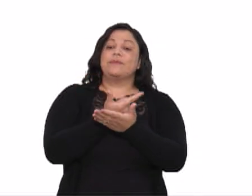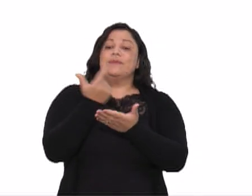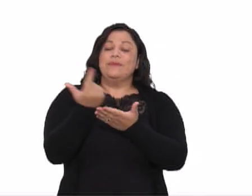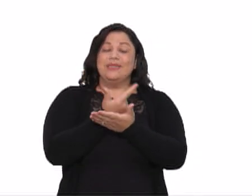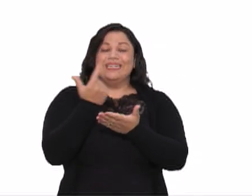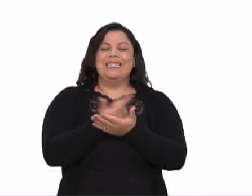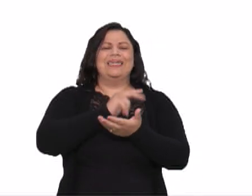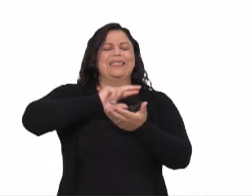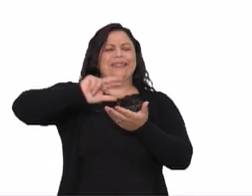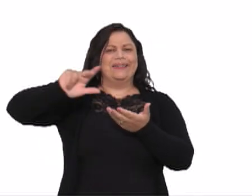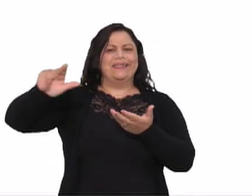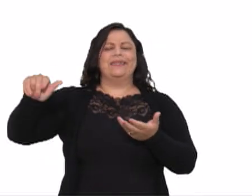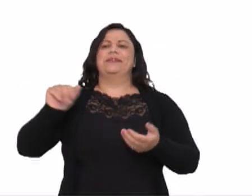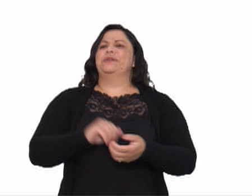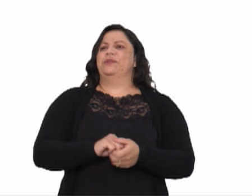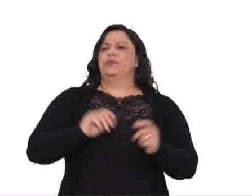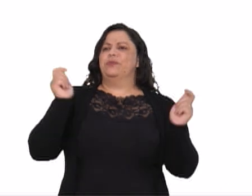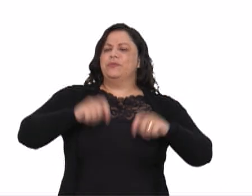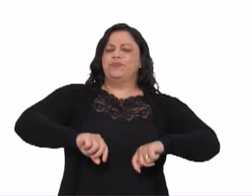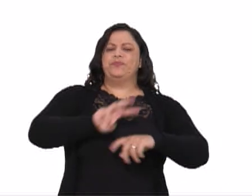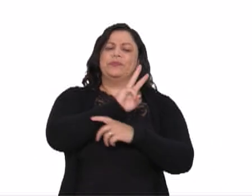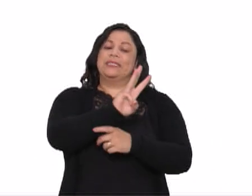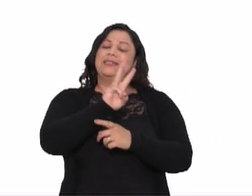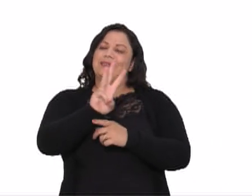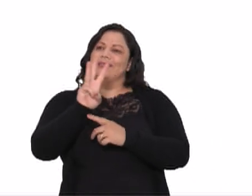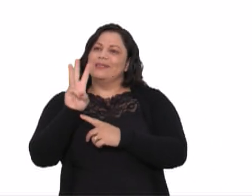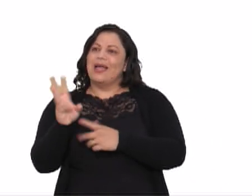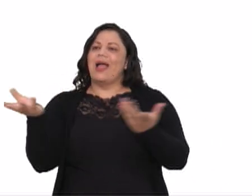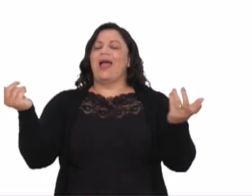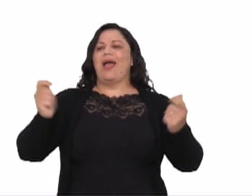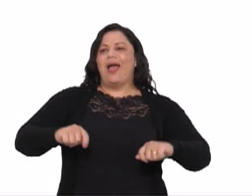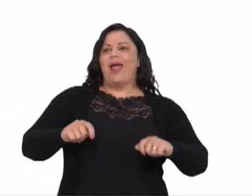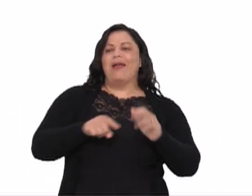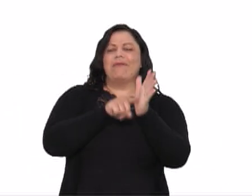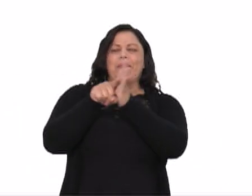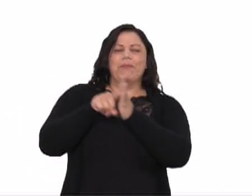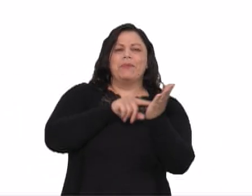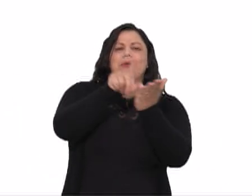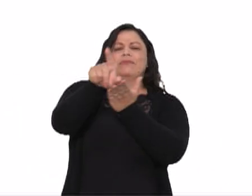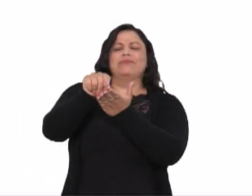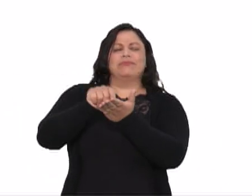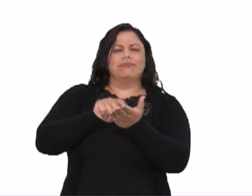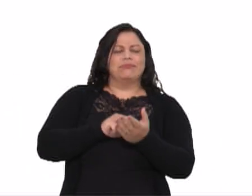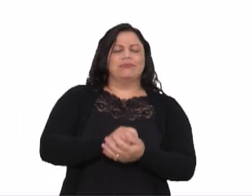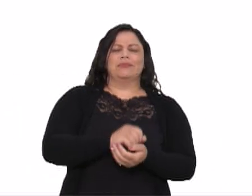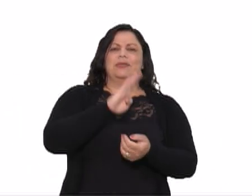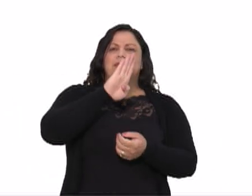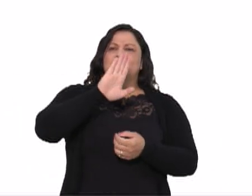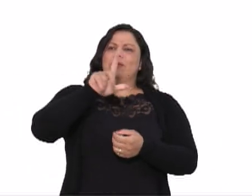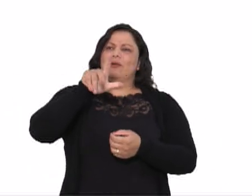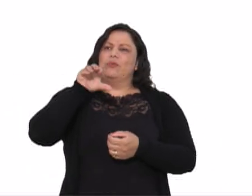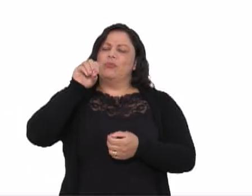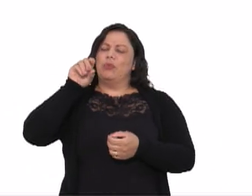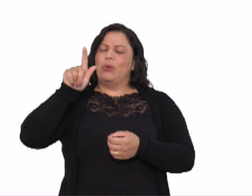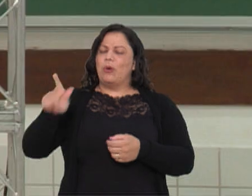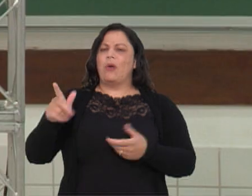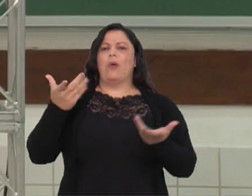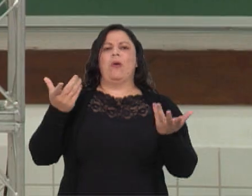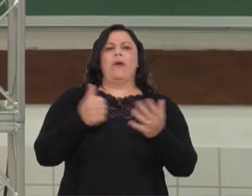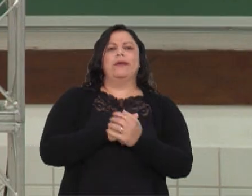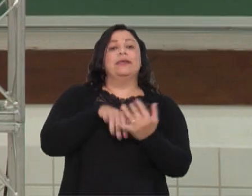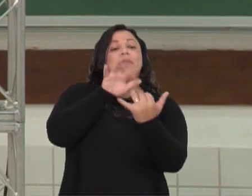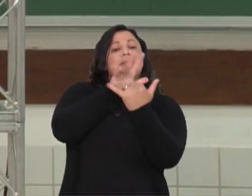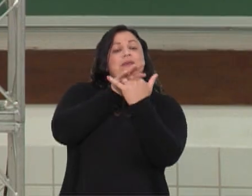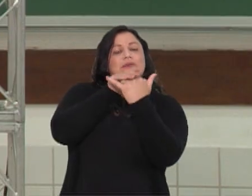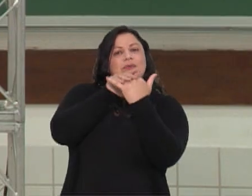didáticos, enciclopédias, sites, artigos científicos, blogs, canais do